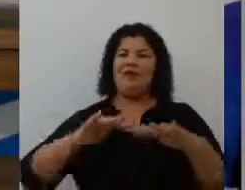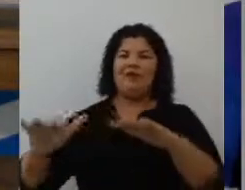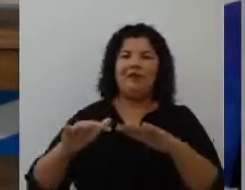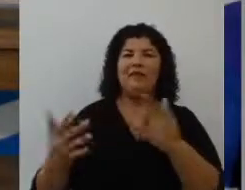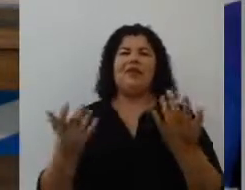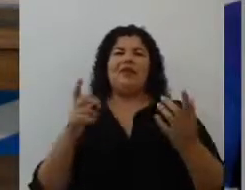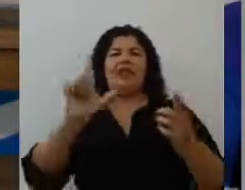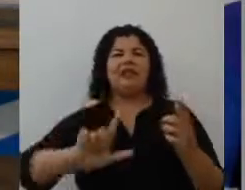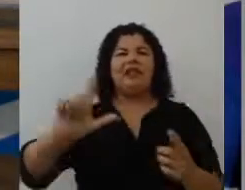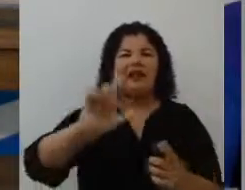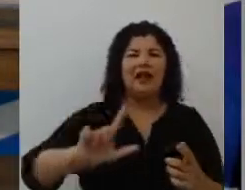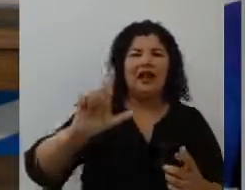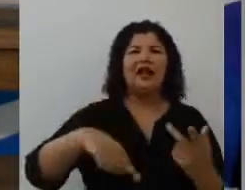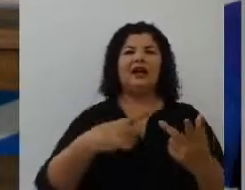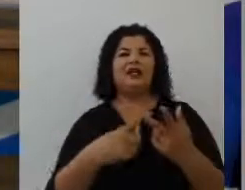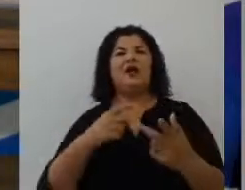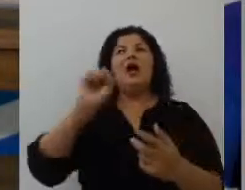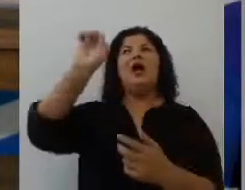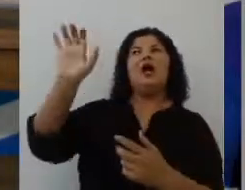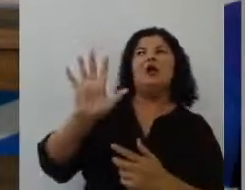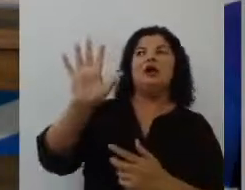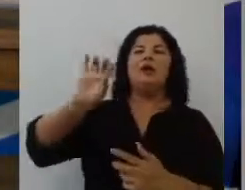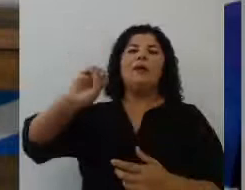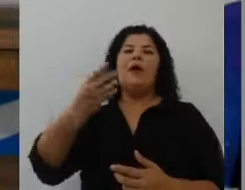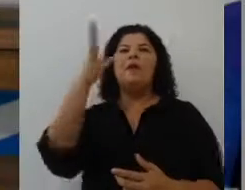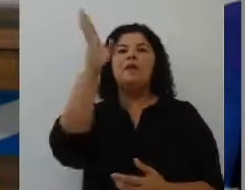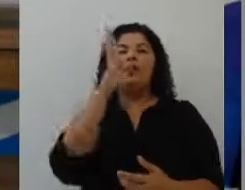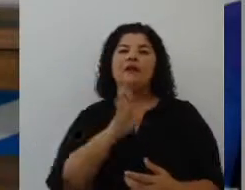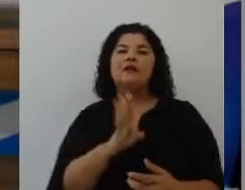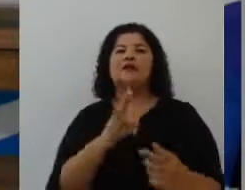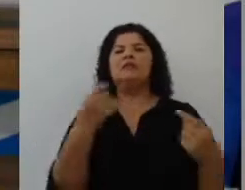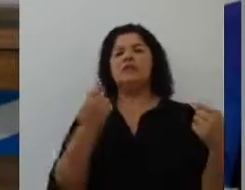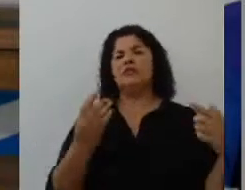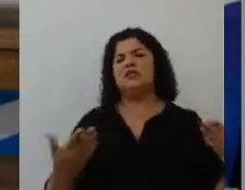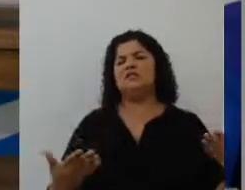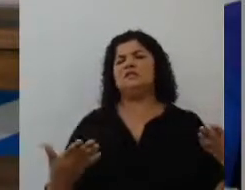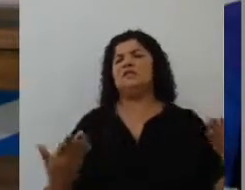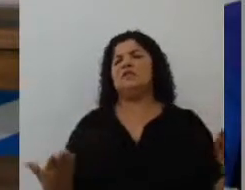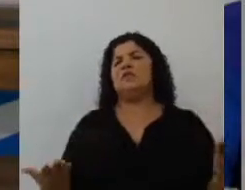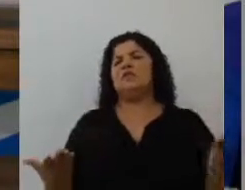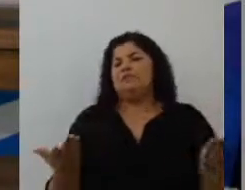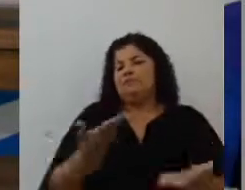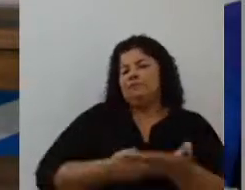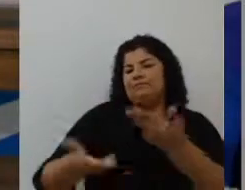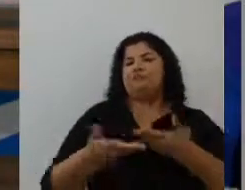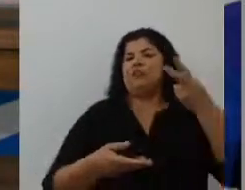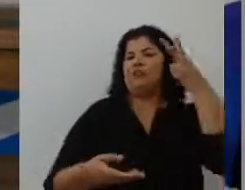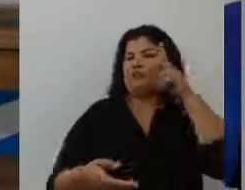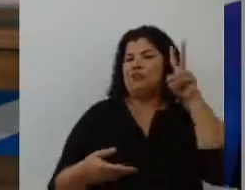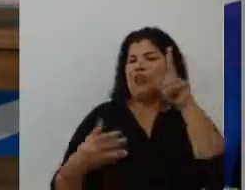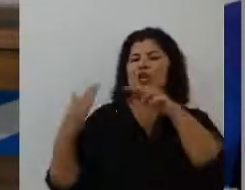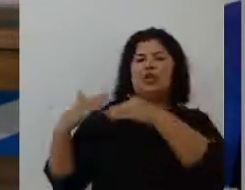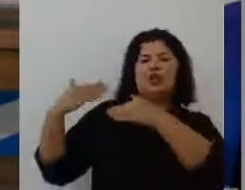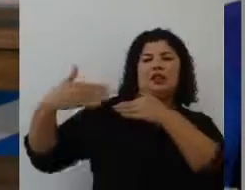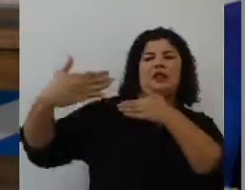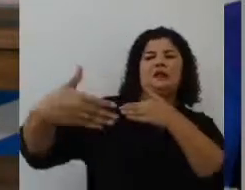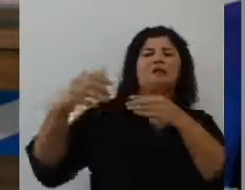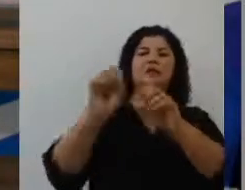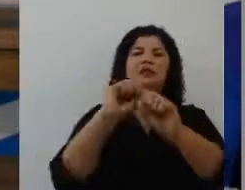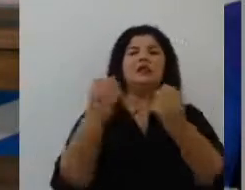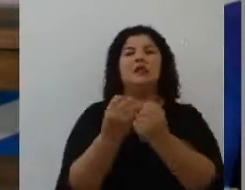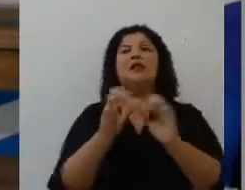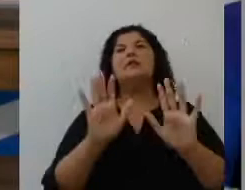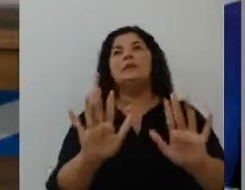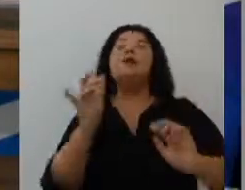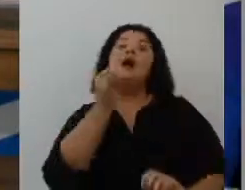estéticos na Europa ou no Brasil, sem falar de história, tempo e sociedade. Luiz, dá uma ideia para mim. Dá um